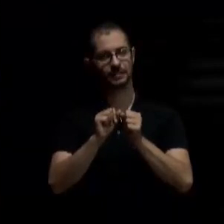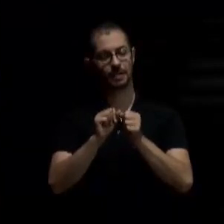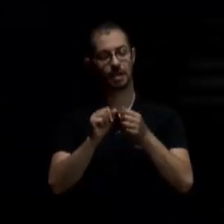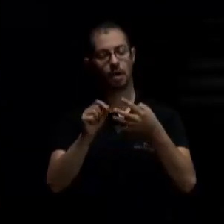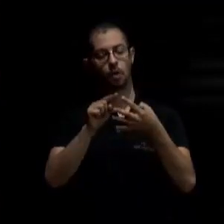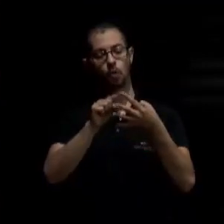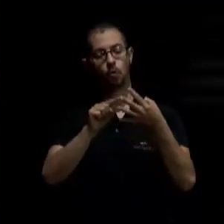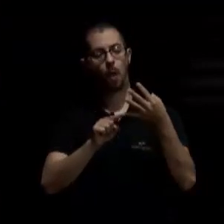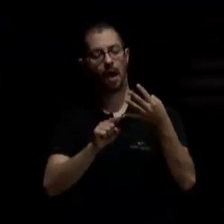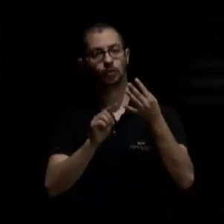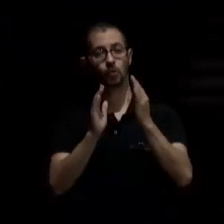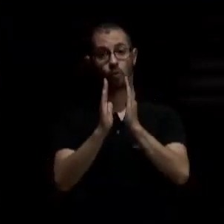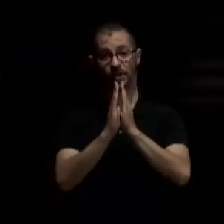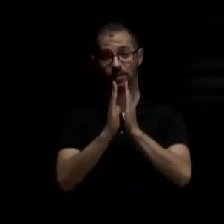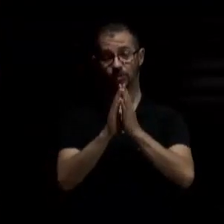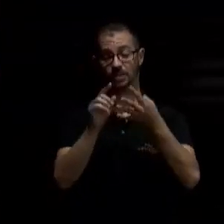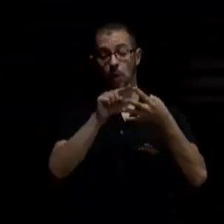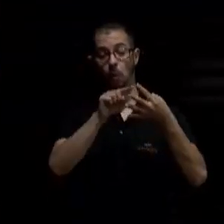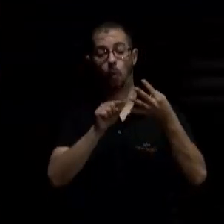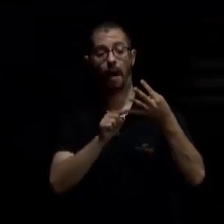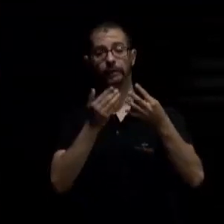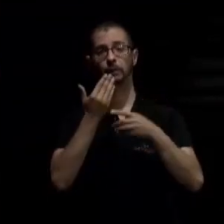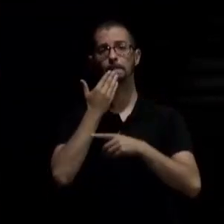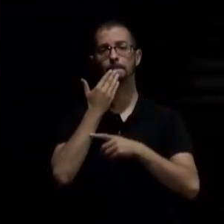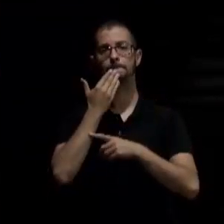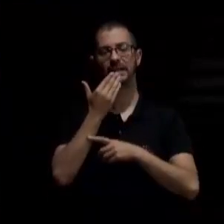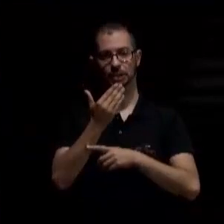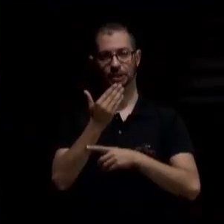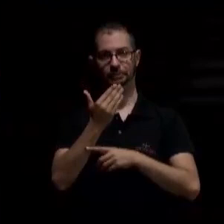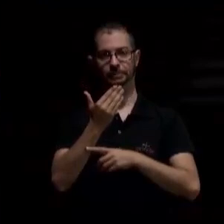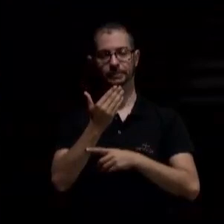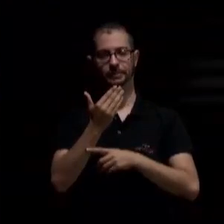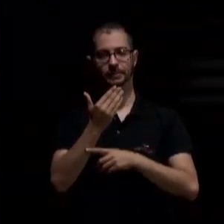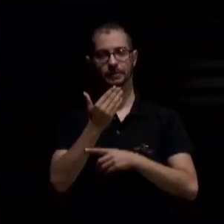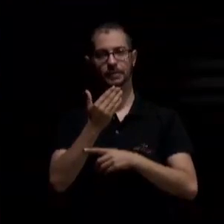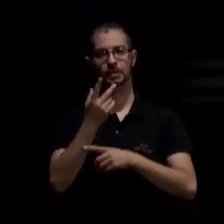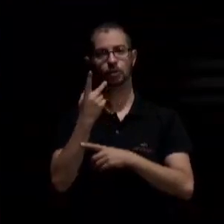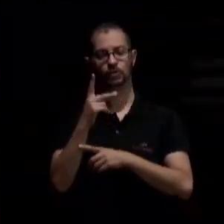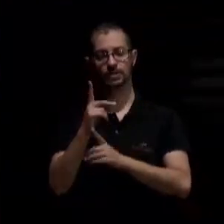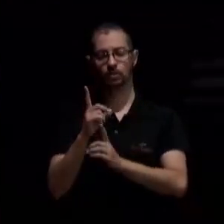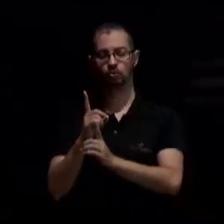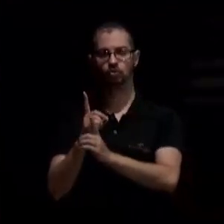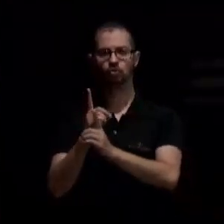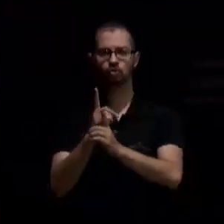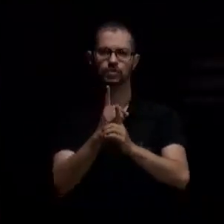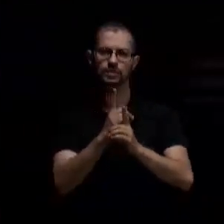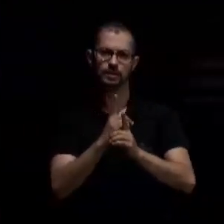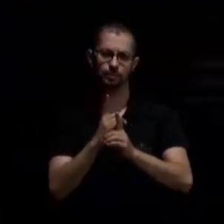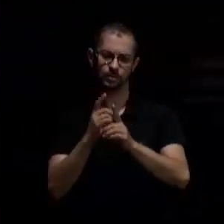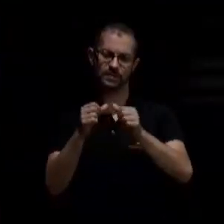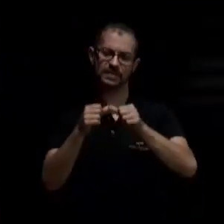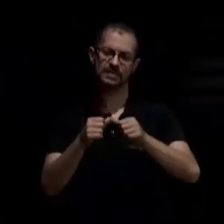orações, 4 pedidos em favor dos seus discípulos que estavam com